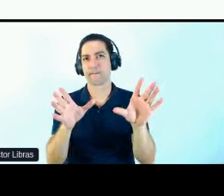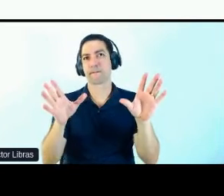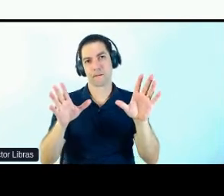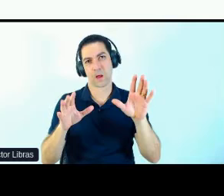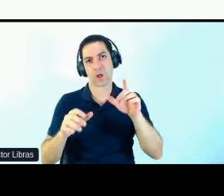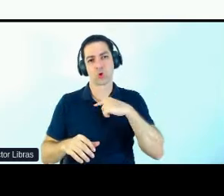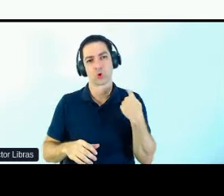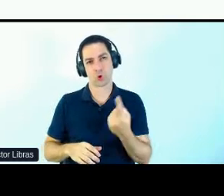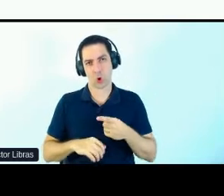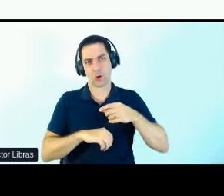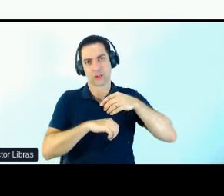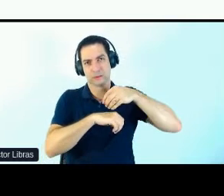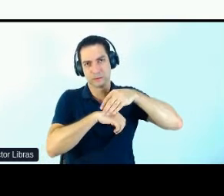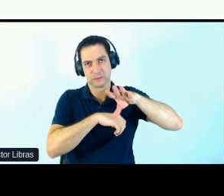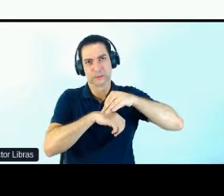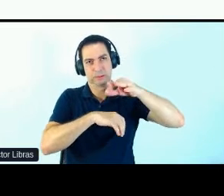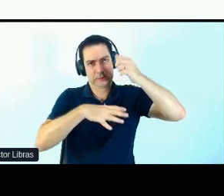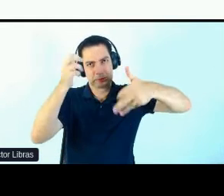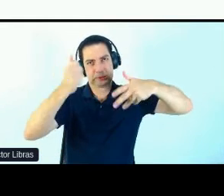comentar.